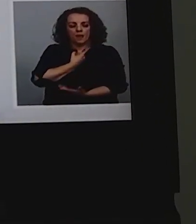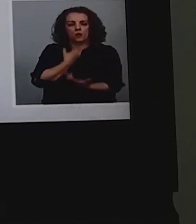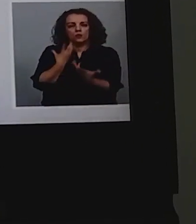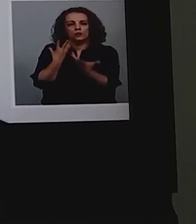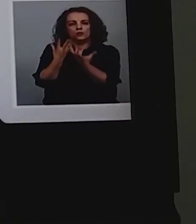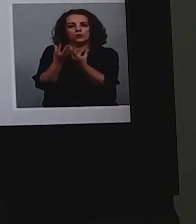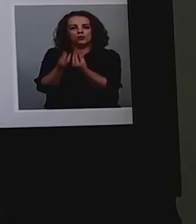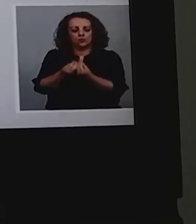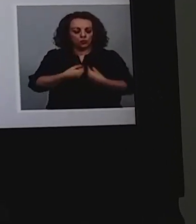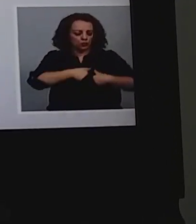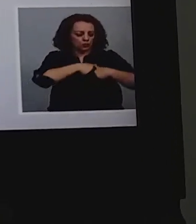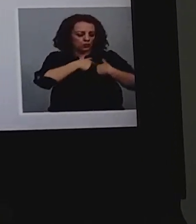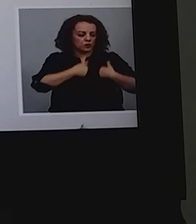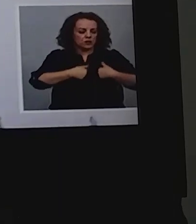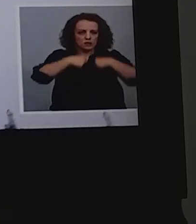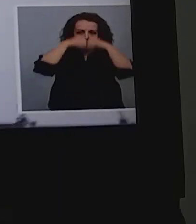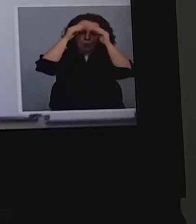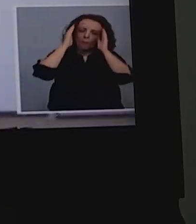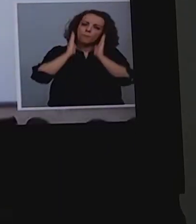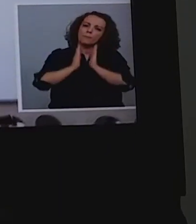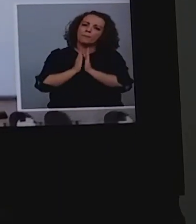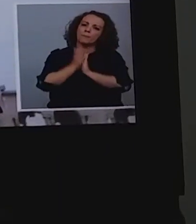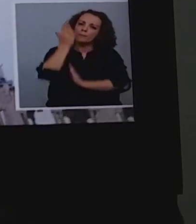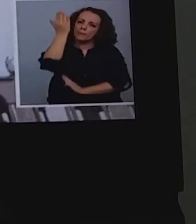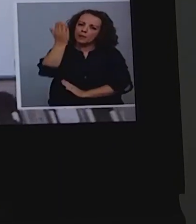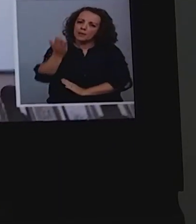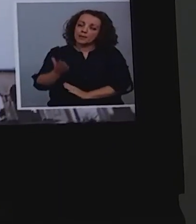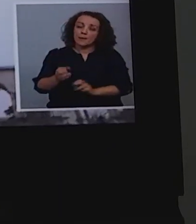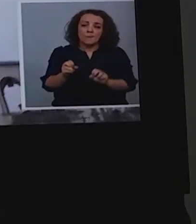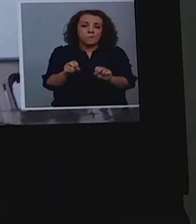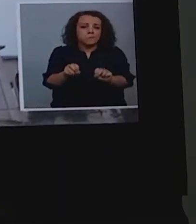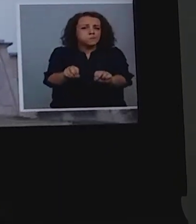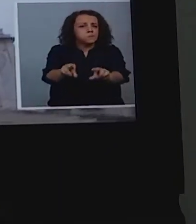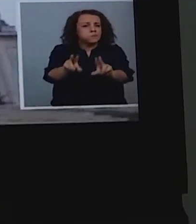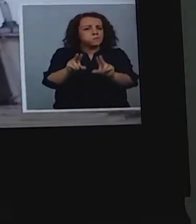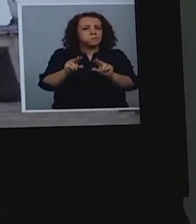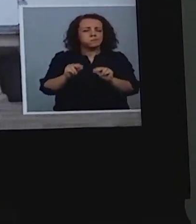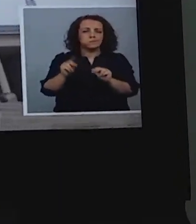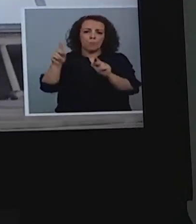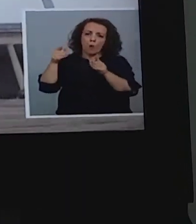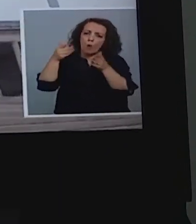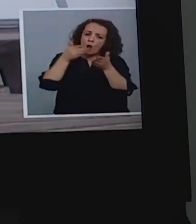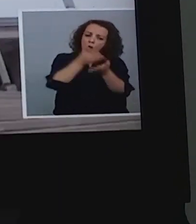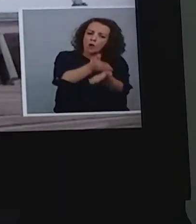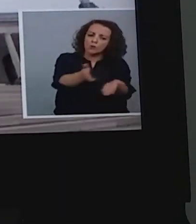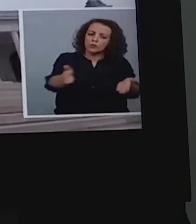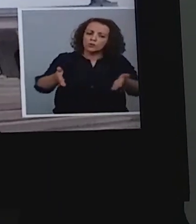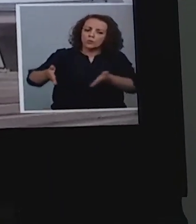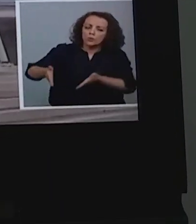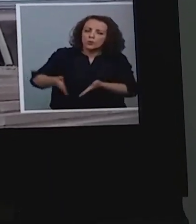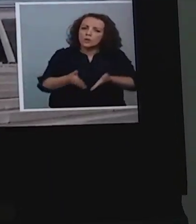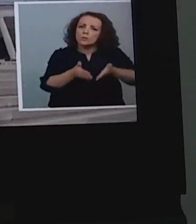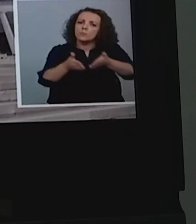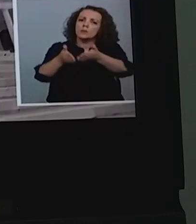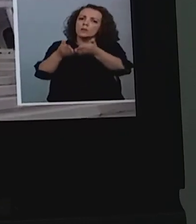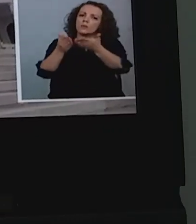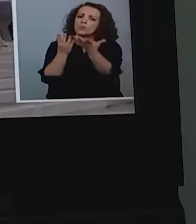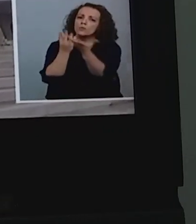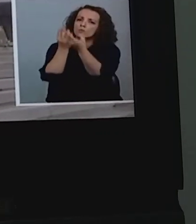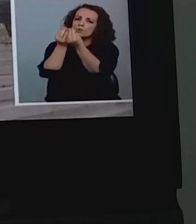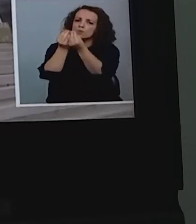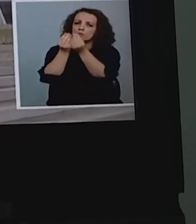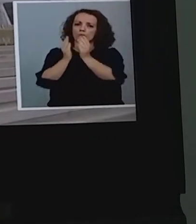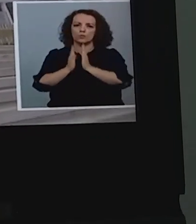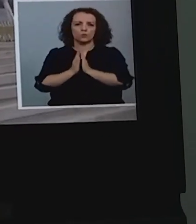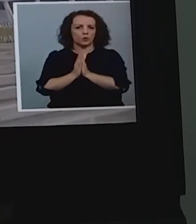Um coração imaculado que pode legitimamente oferecer-se como caminho para Deus, porque no coração de Maria tudo é